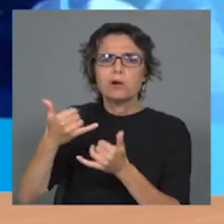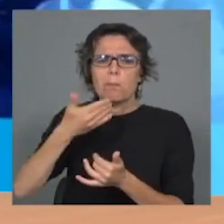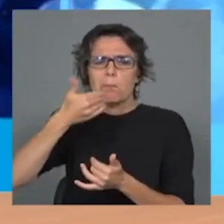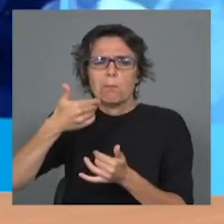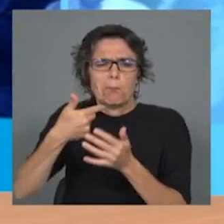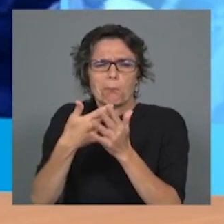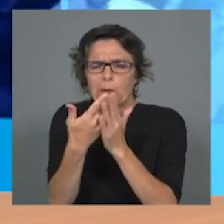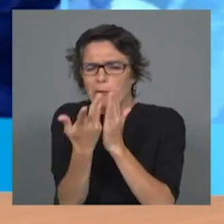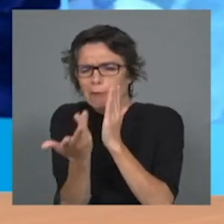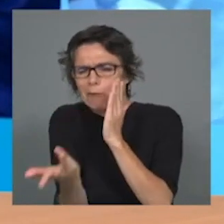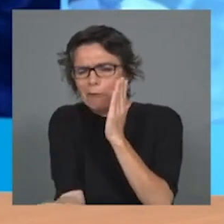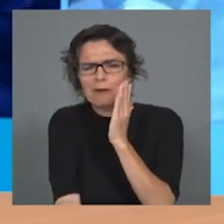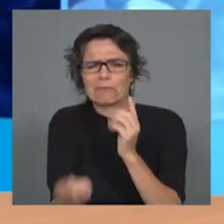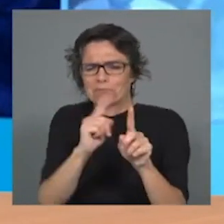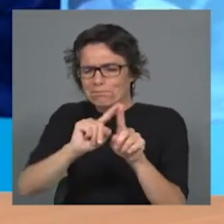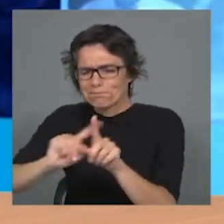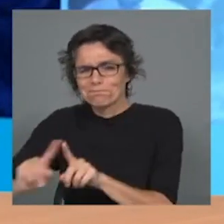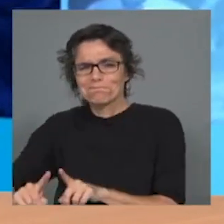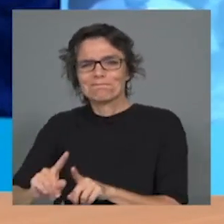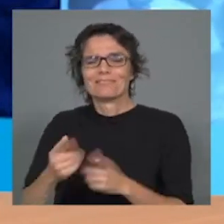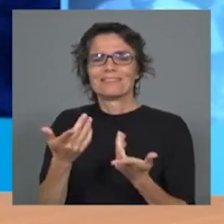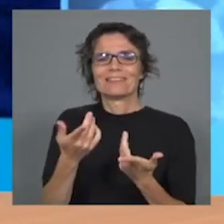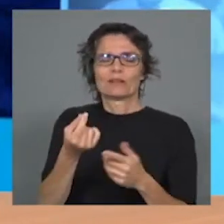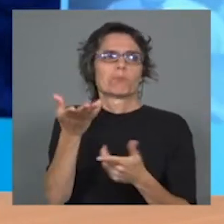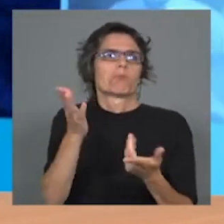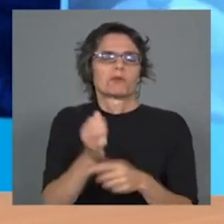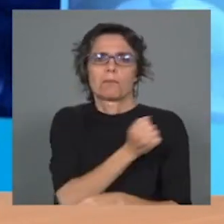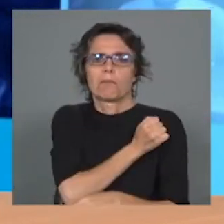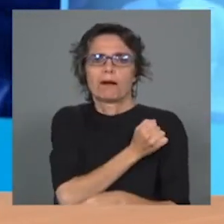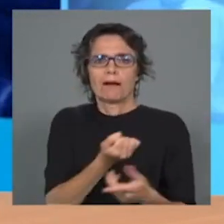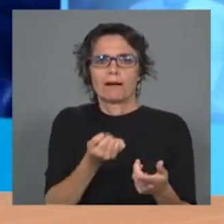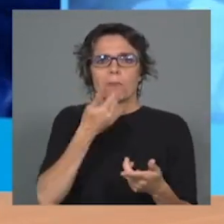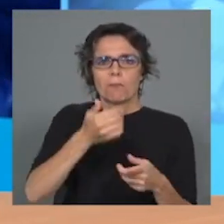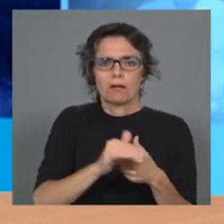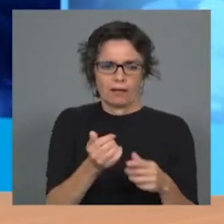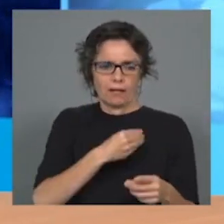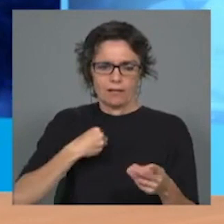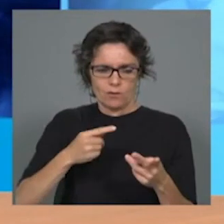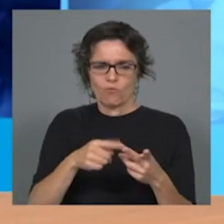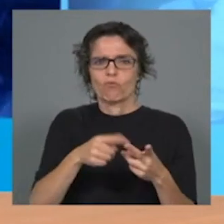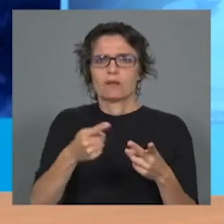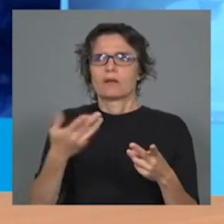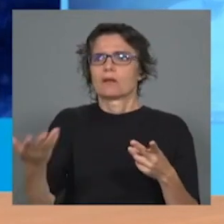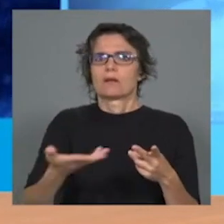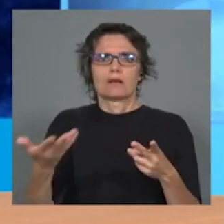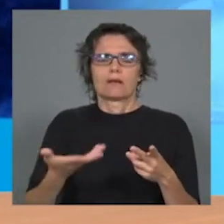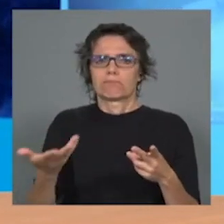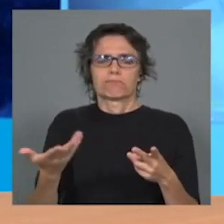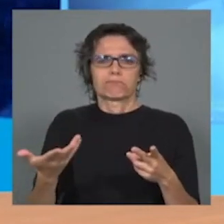mais inacreditáveis, desde uma casa, desde saúde,